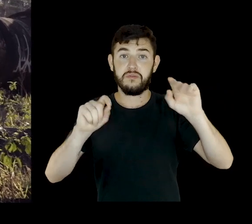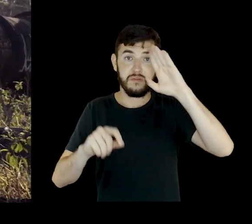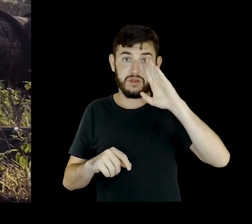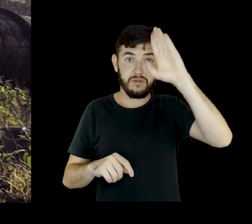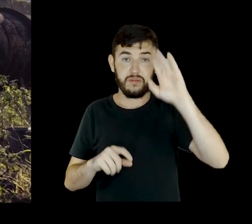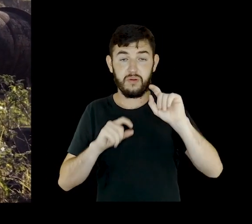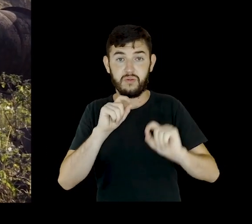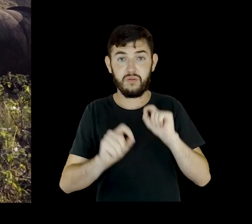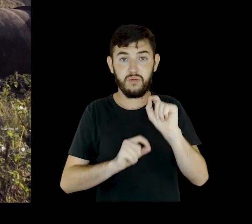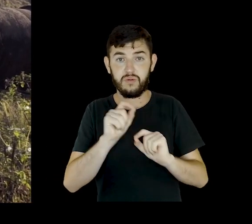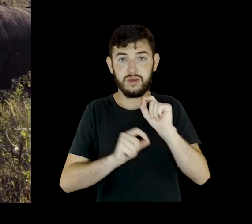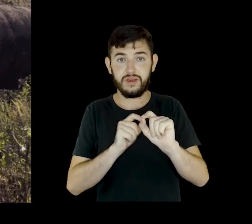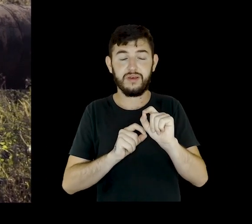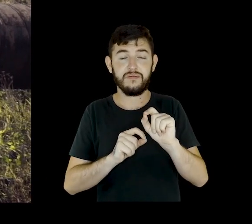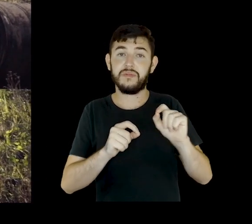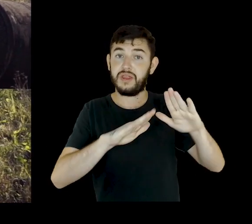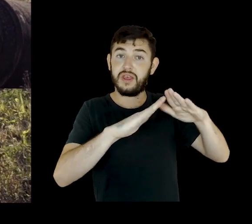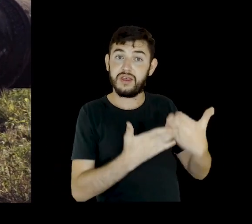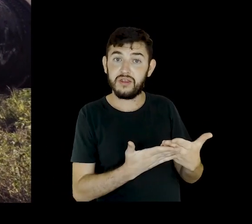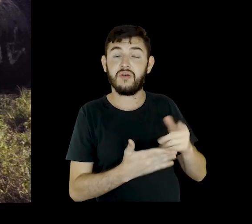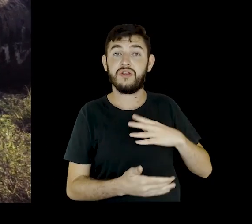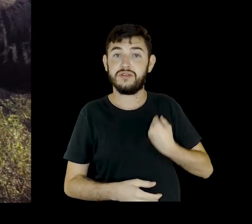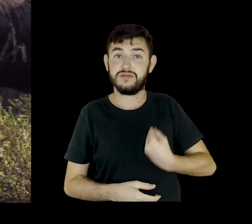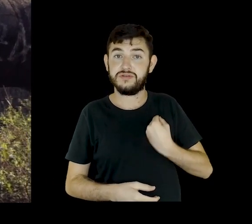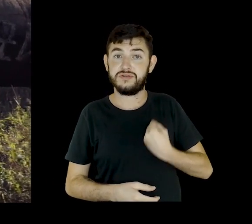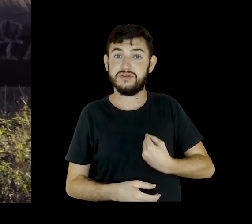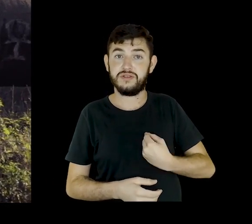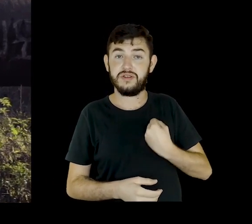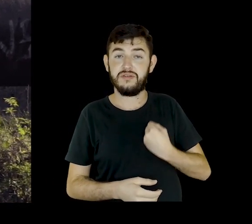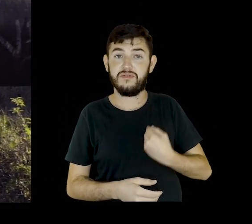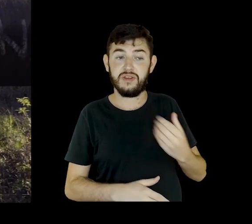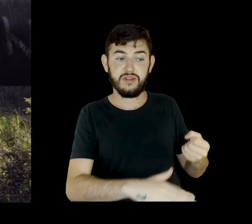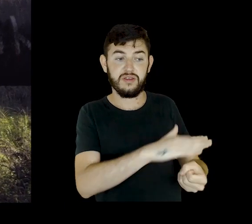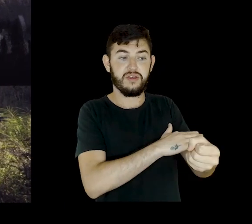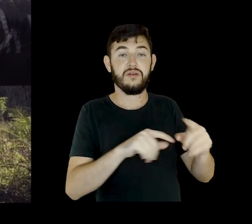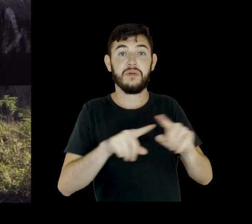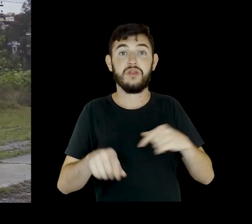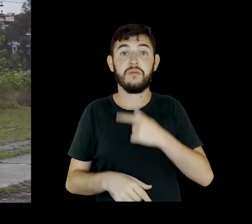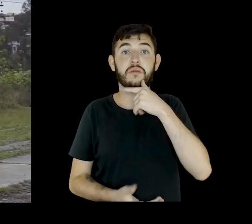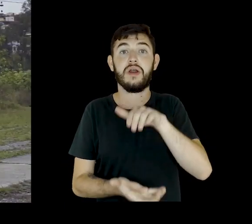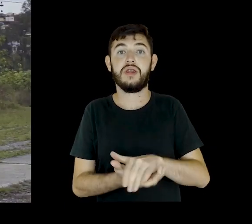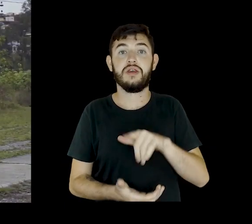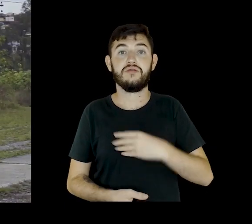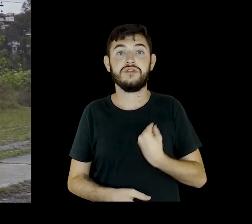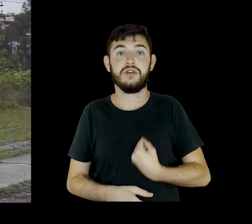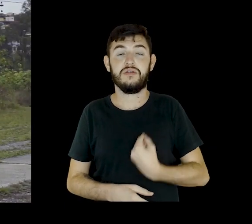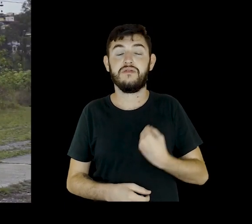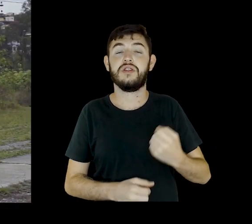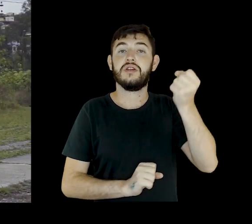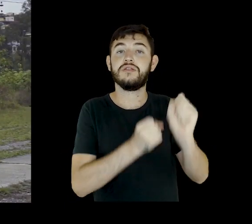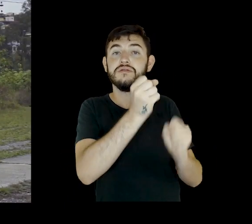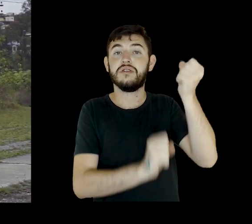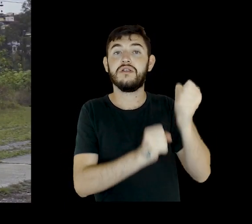meus, pegaram a época de ir para a escola, né? Aí meu marido ficava lá fazendo piquete na fábrica, ia para a